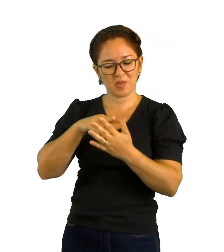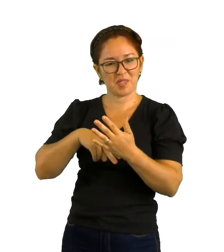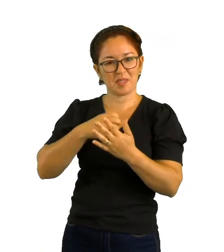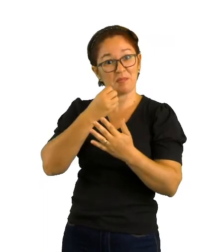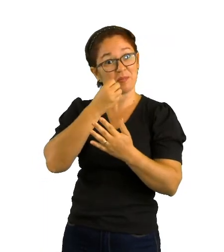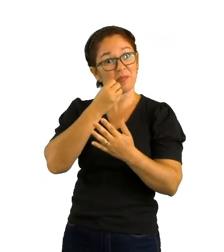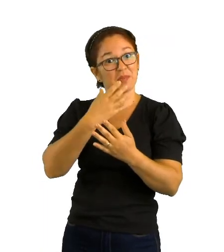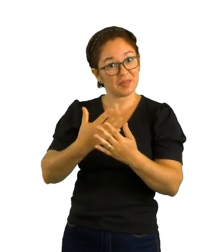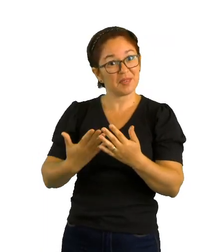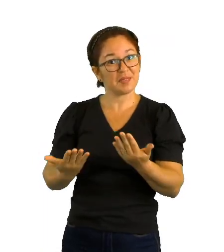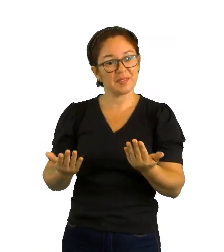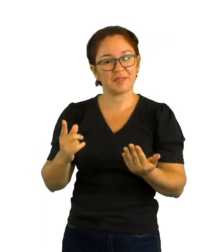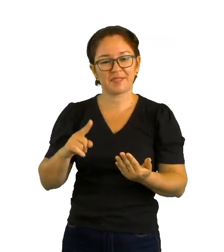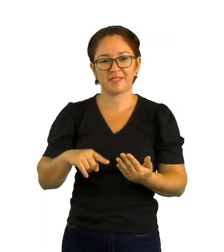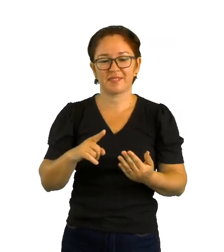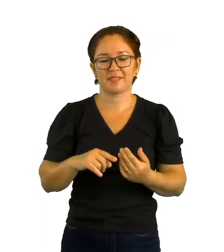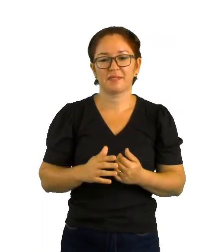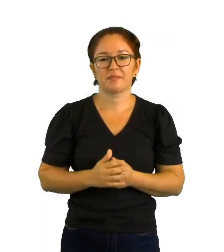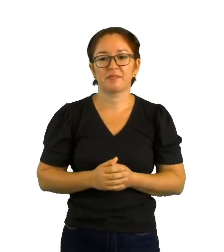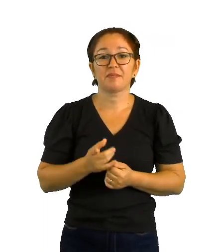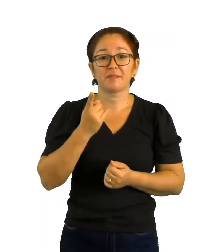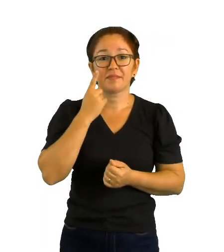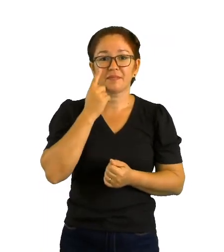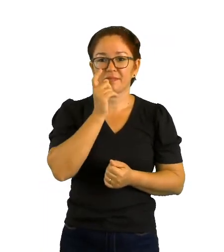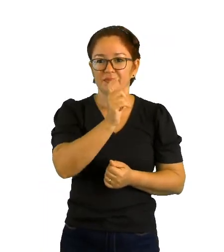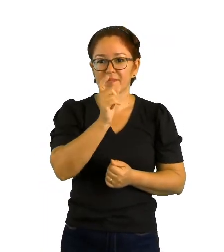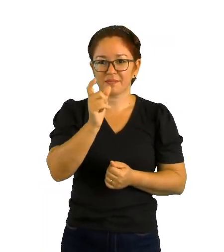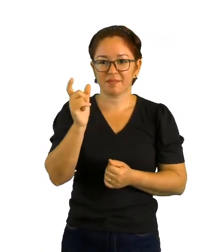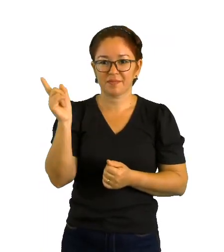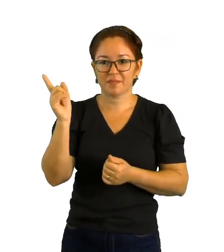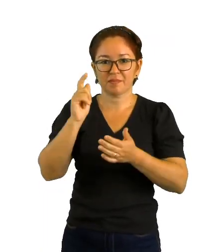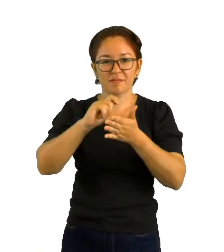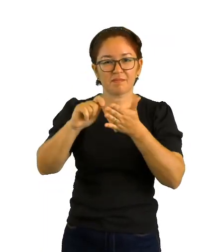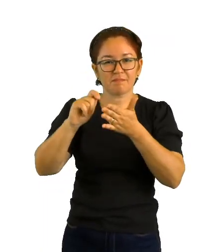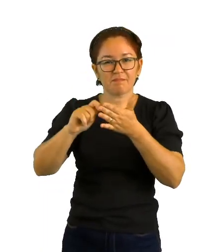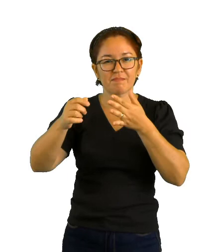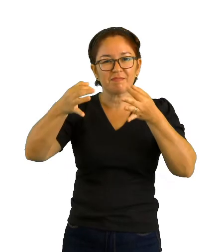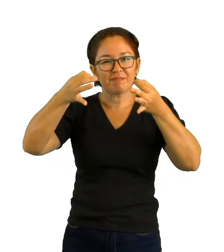Você consegue observar as palavrinhas todas certinhas aí?